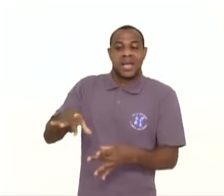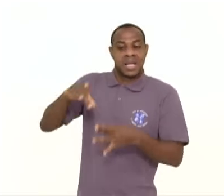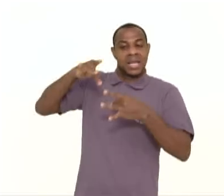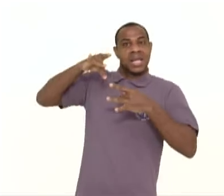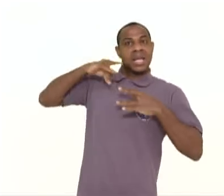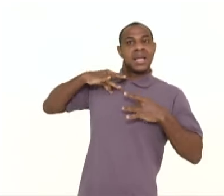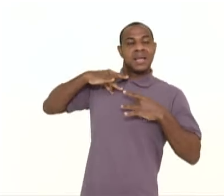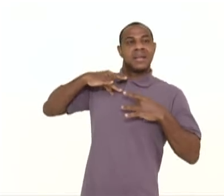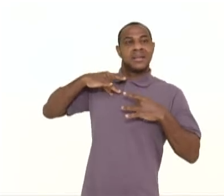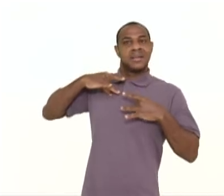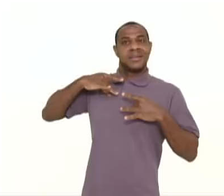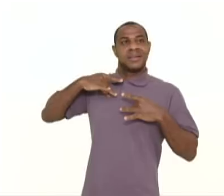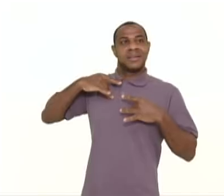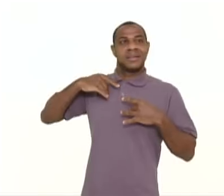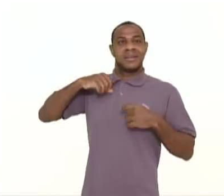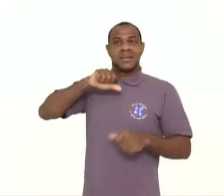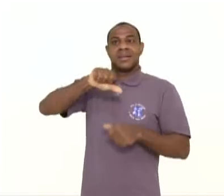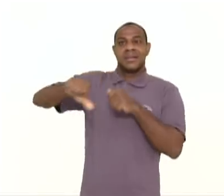acaba